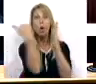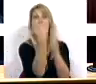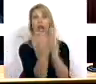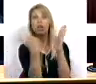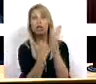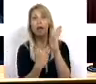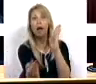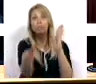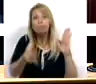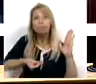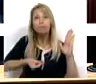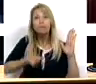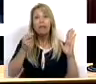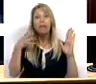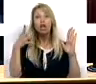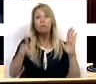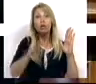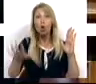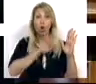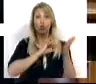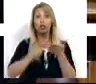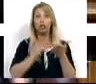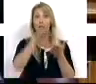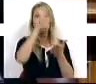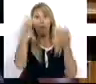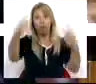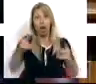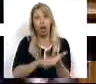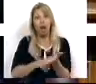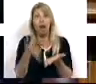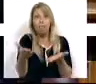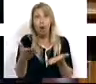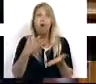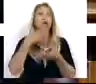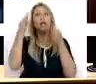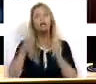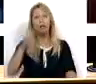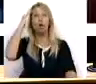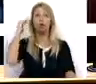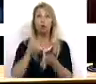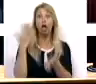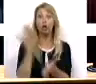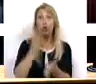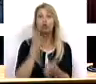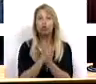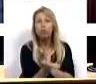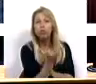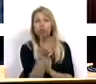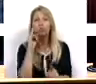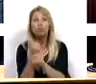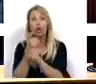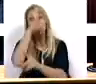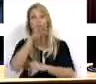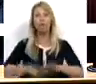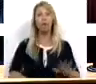casos que o Sr. Secretário de Estado naturalmente tem na mão e que foi fruto de um estudo certamente aturado por parte do Governo. E gostaria, Sr.